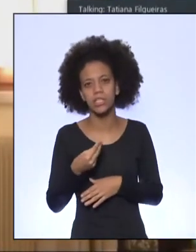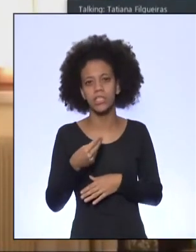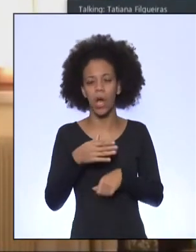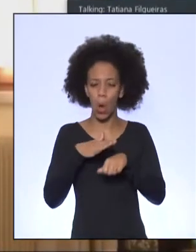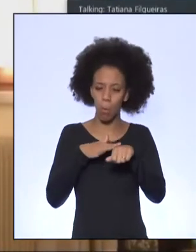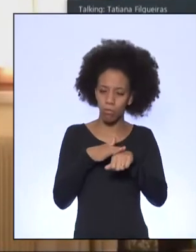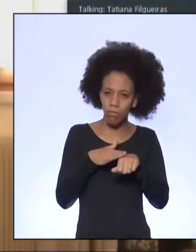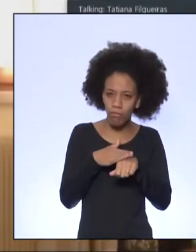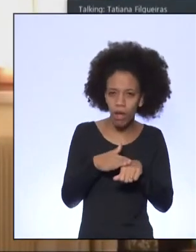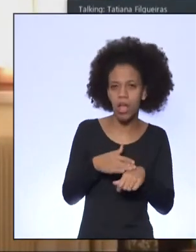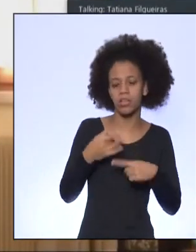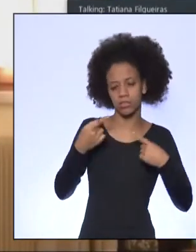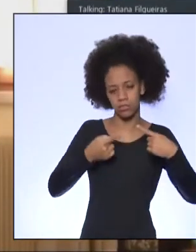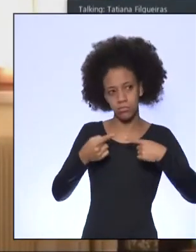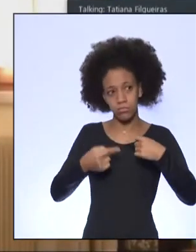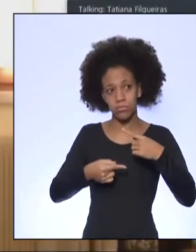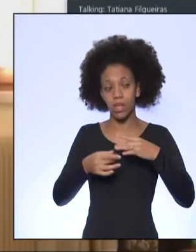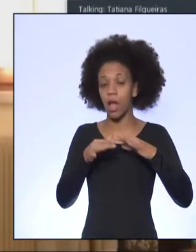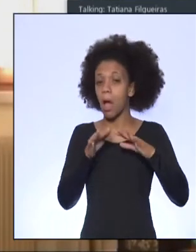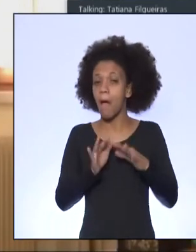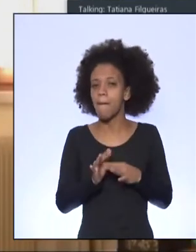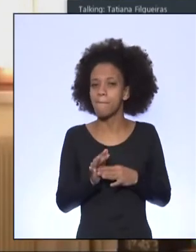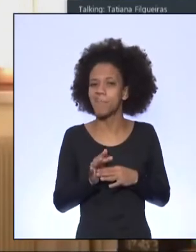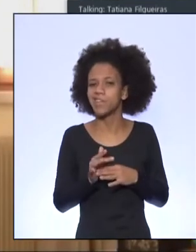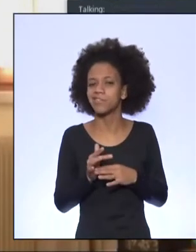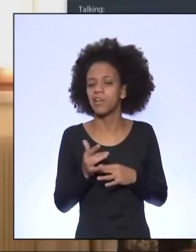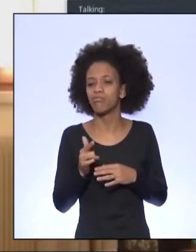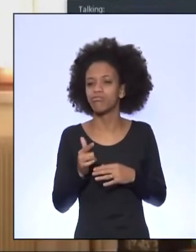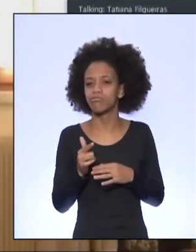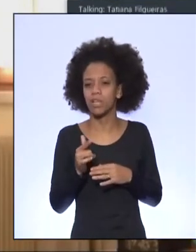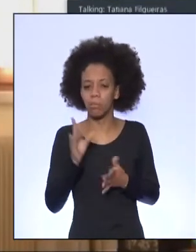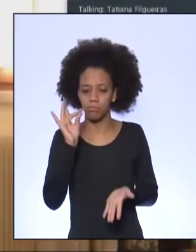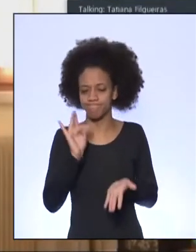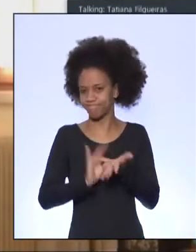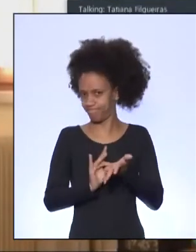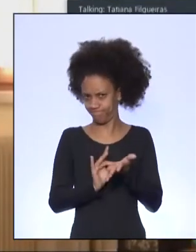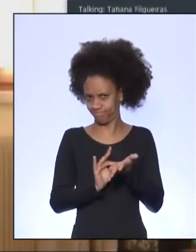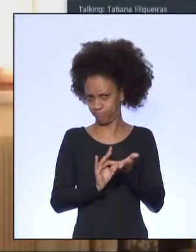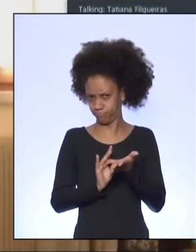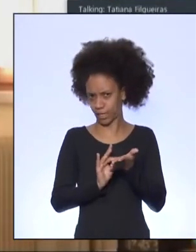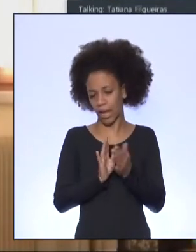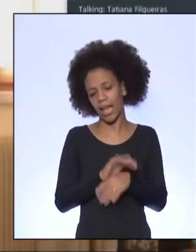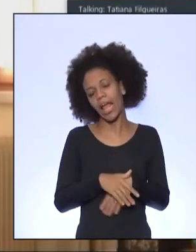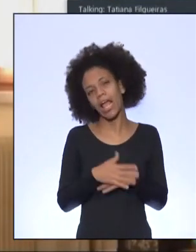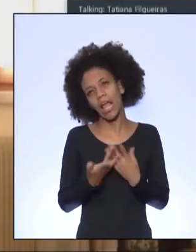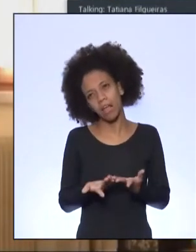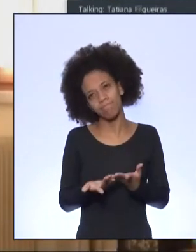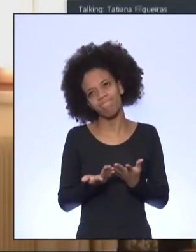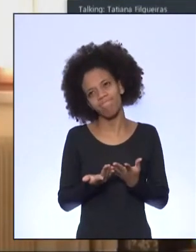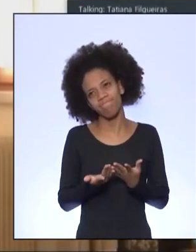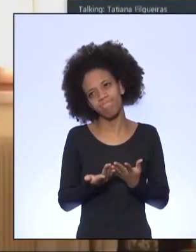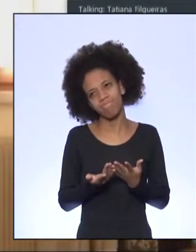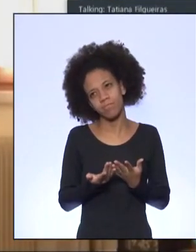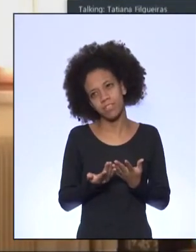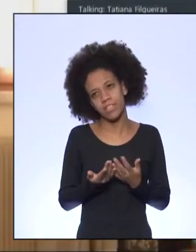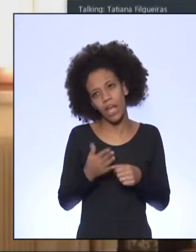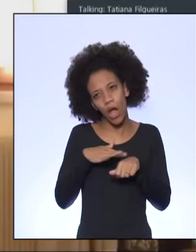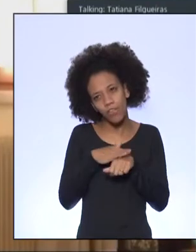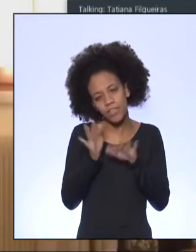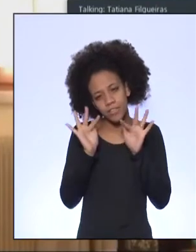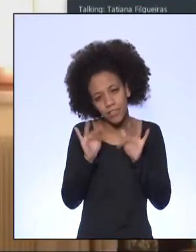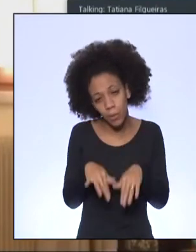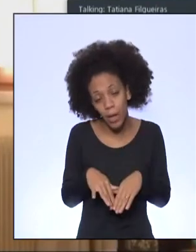conversa, né? Então não fica uma perspectiva só. Palavras finais, Raquel, você falou um pouquinho que a gente precisa ter consciência